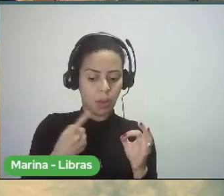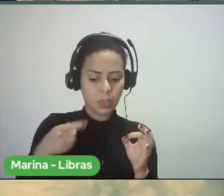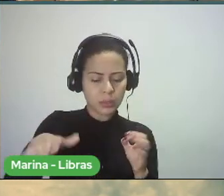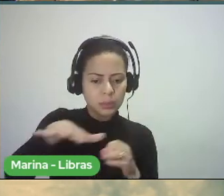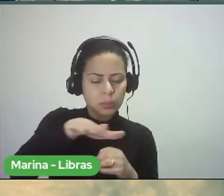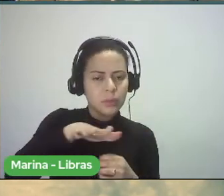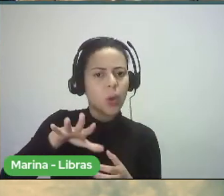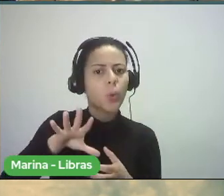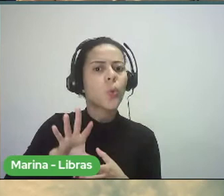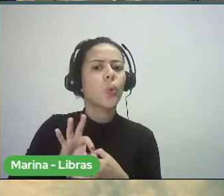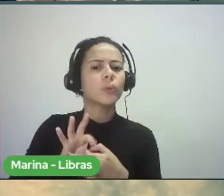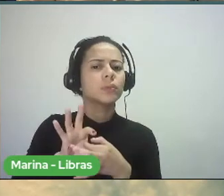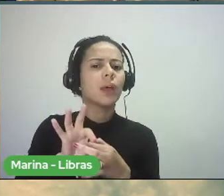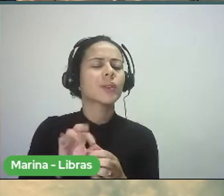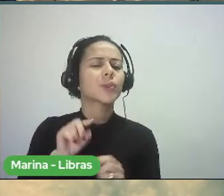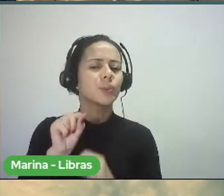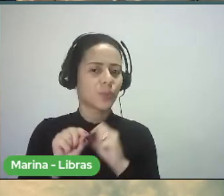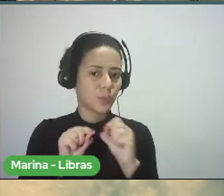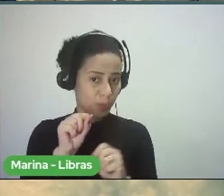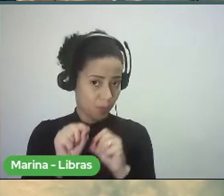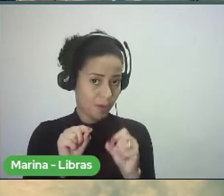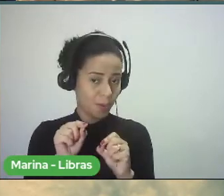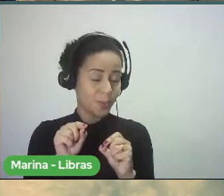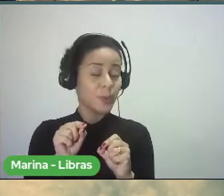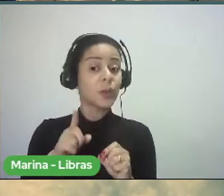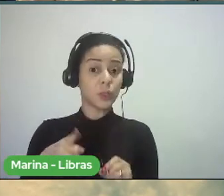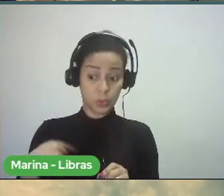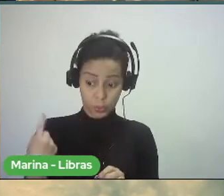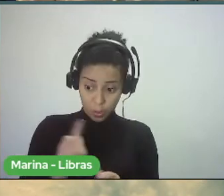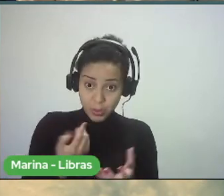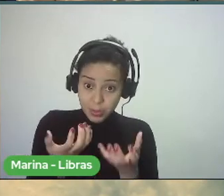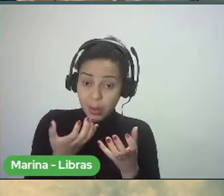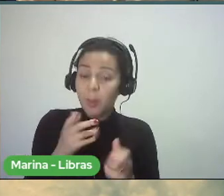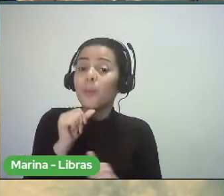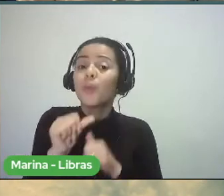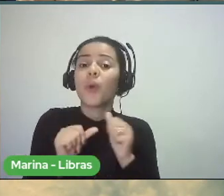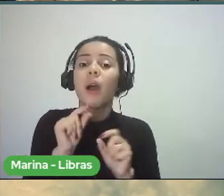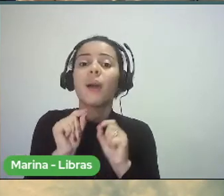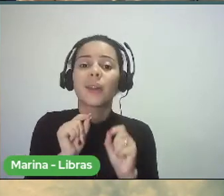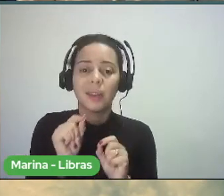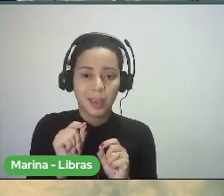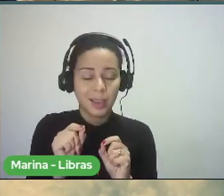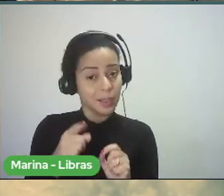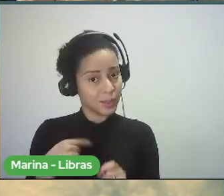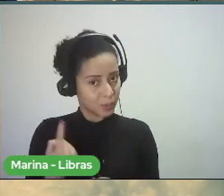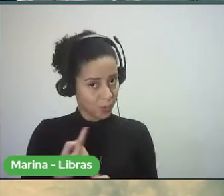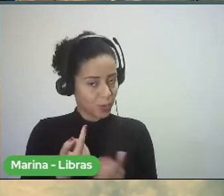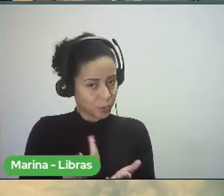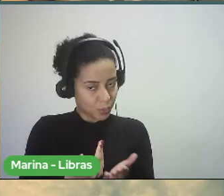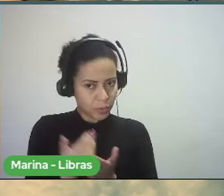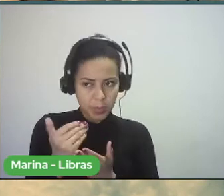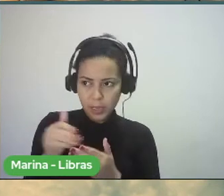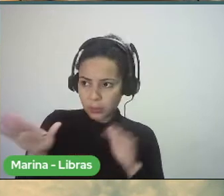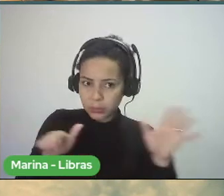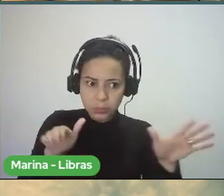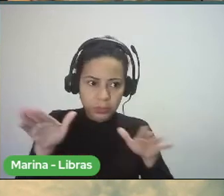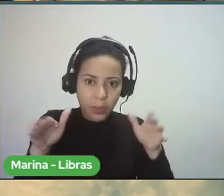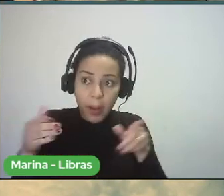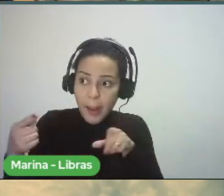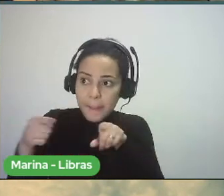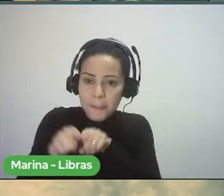aconteça o que a gente quer mudar para também começar a fazer essas práticas e trazer a nossa cliente junto nessa